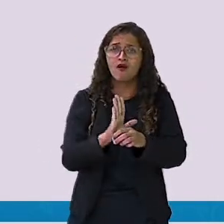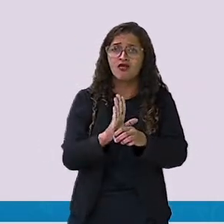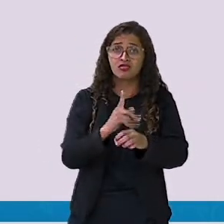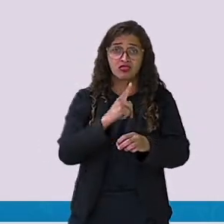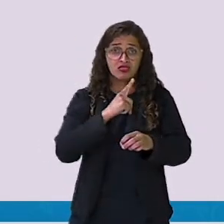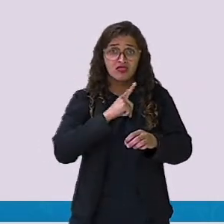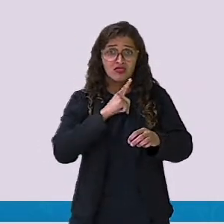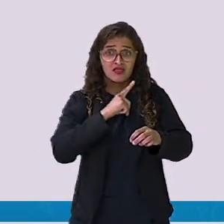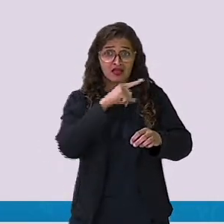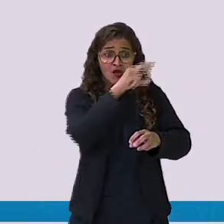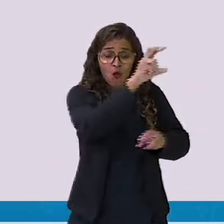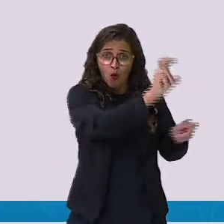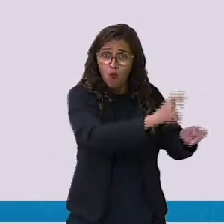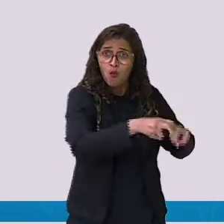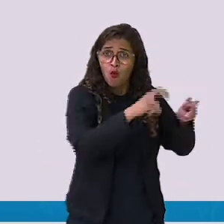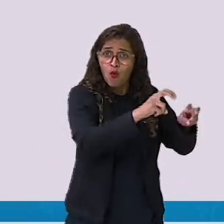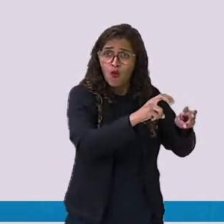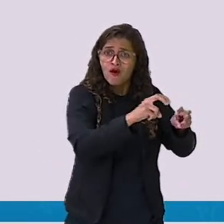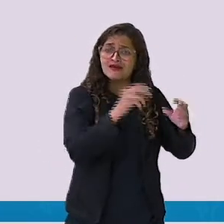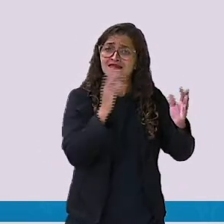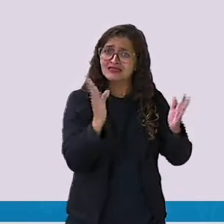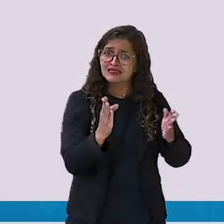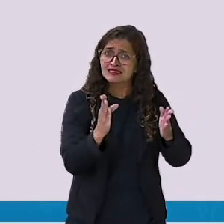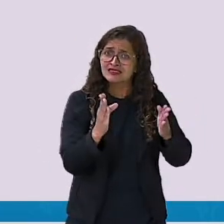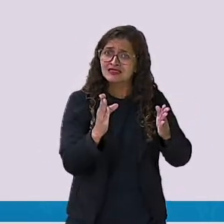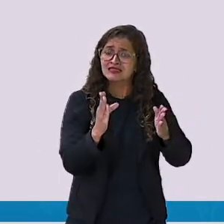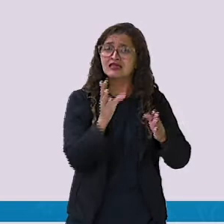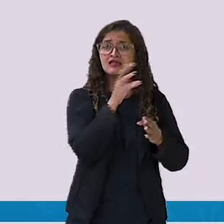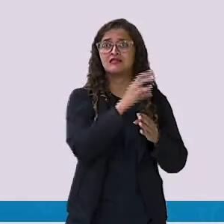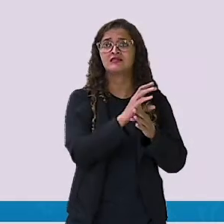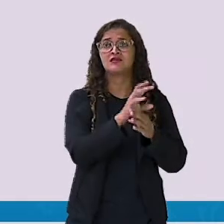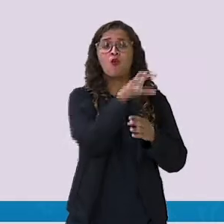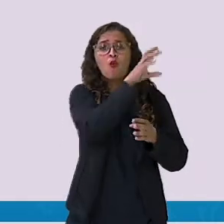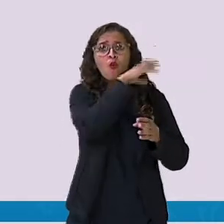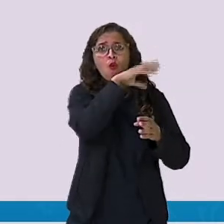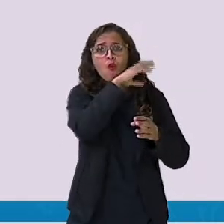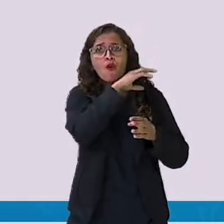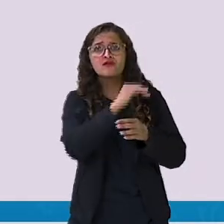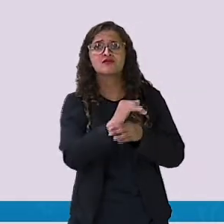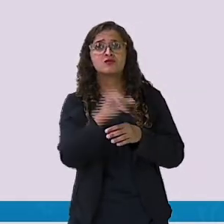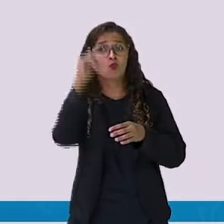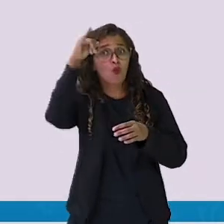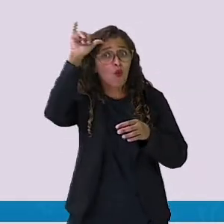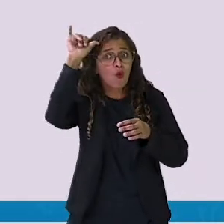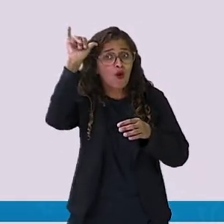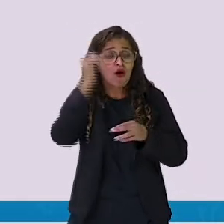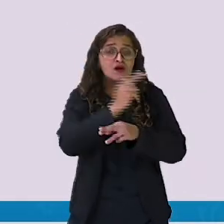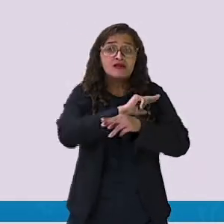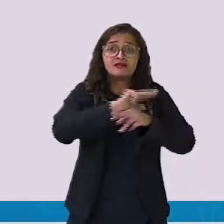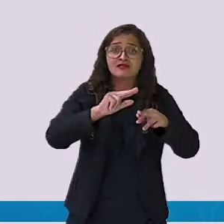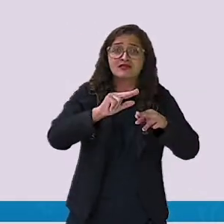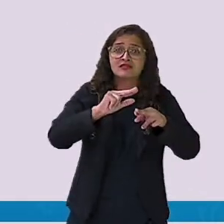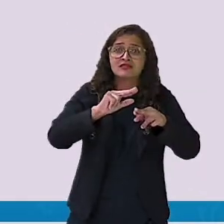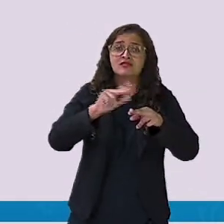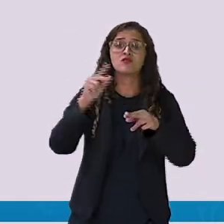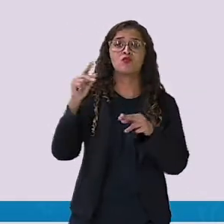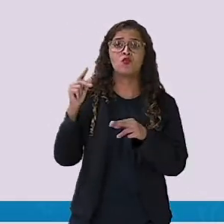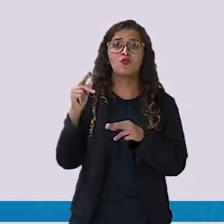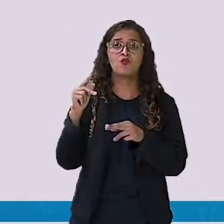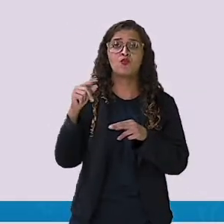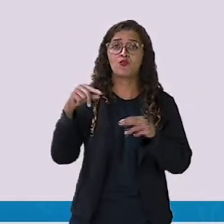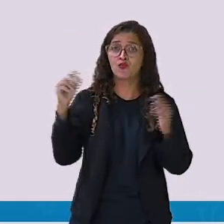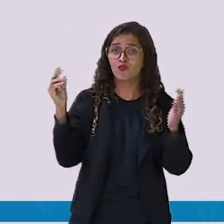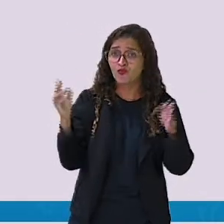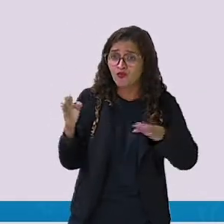desenvolvem uma agropecuária moderna, enquanto outras praticam uma agropecuária tradicional.